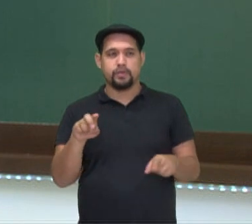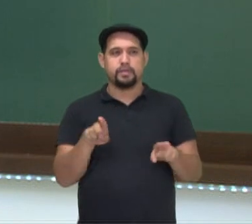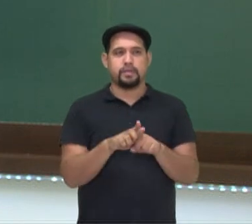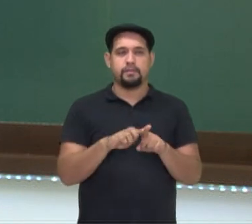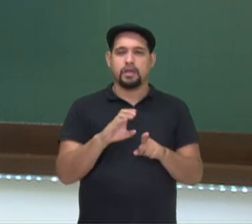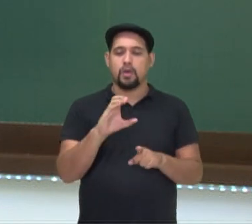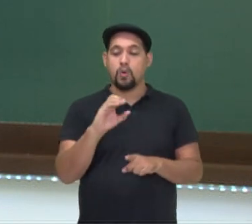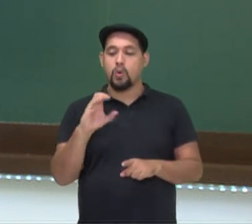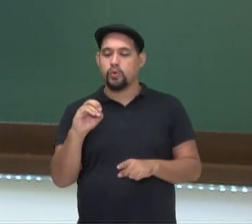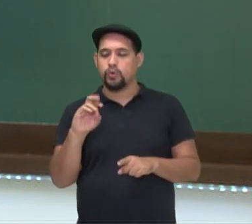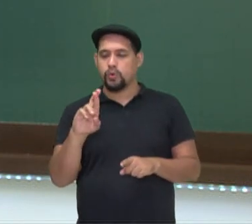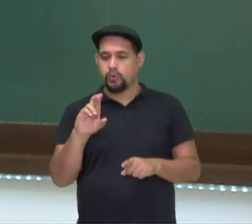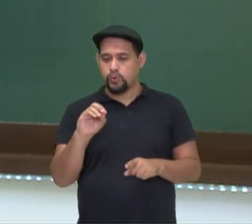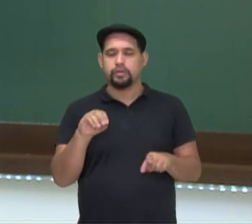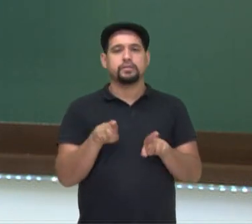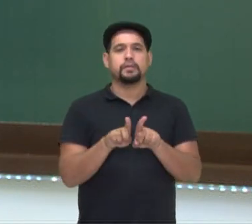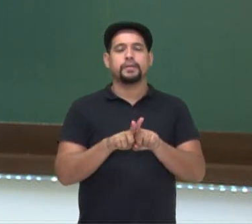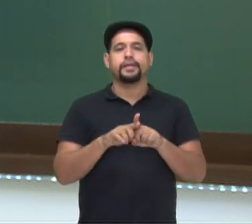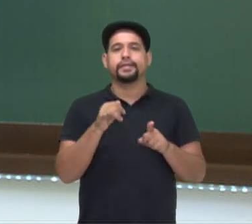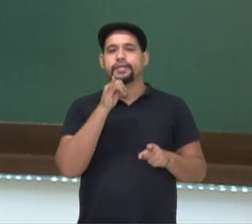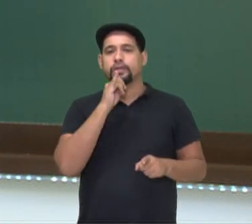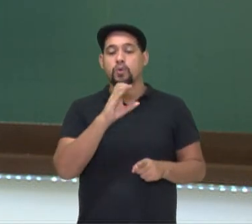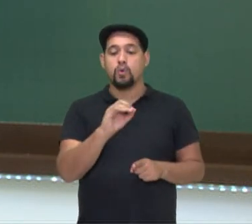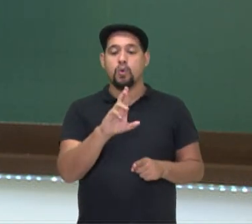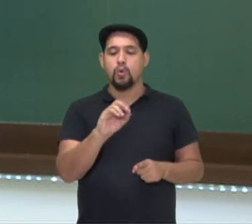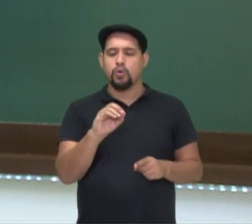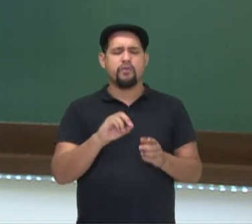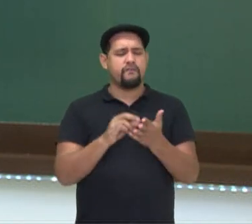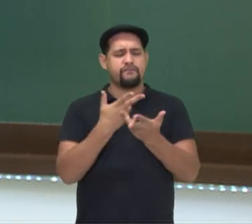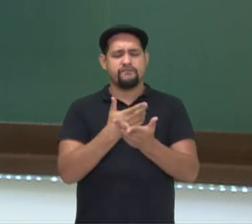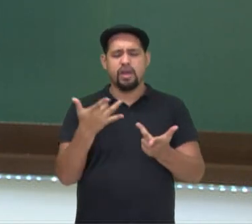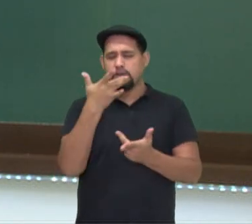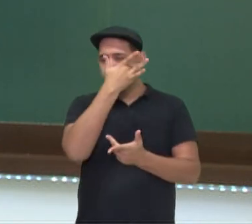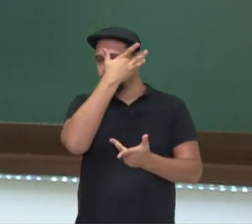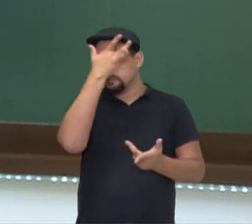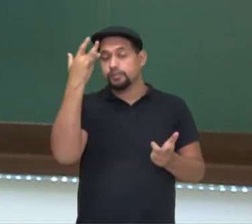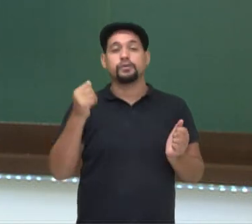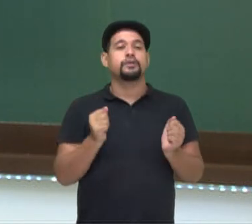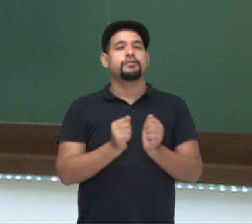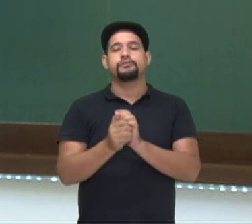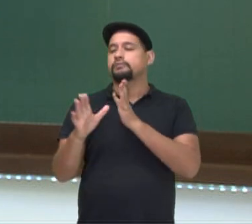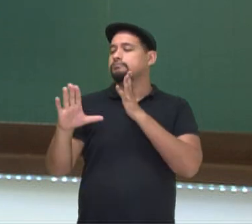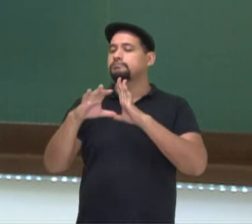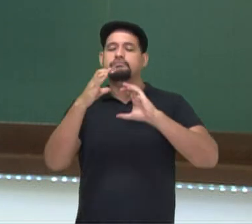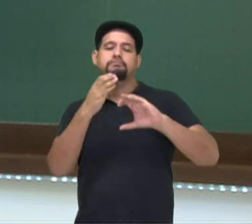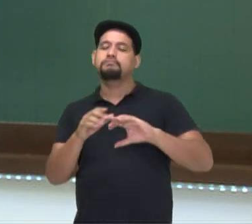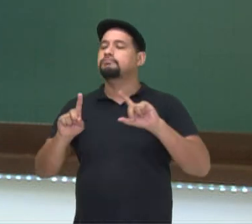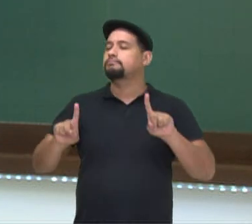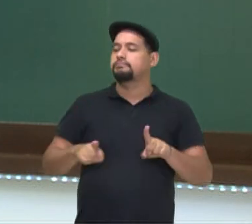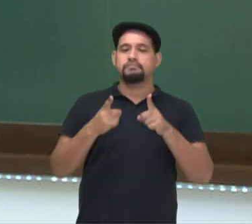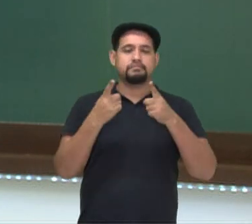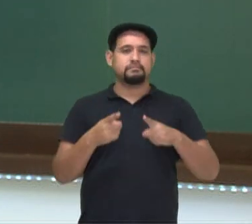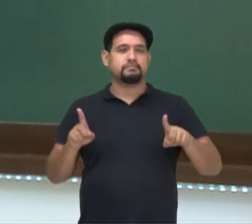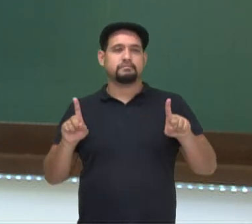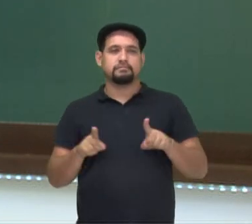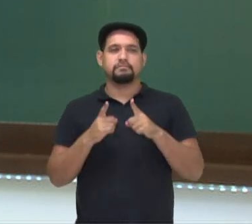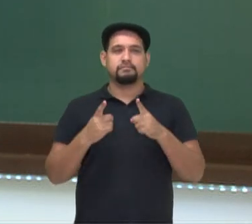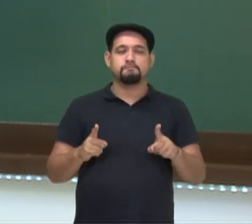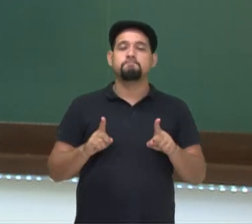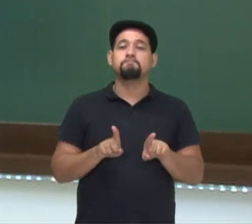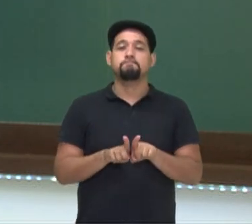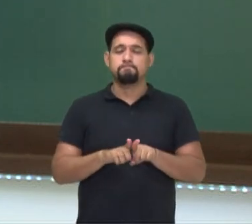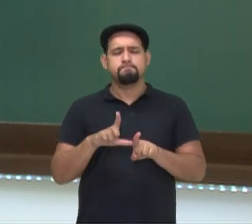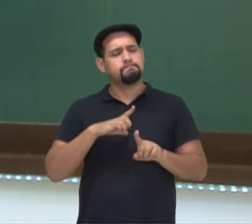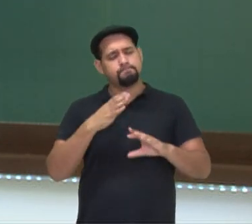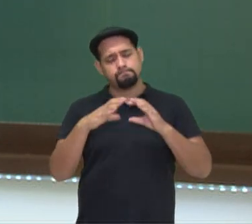era o líder do coro, quem comandava, e o coro, que eram várias pessoas entoando cantigos, que a gente chama de ditirambos, que